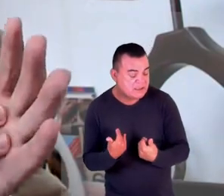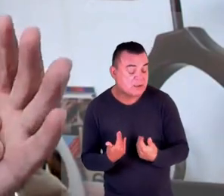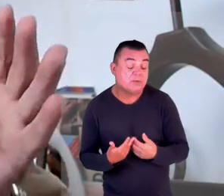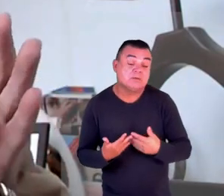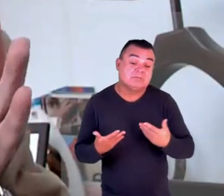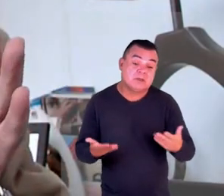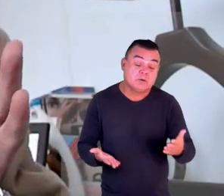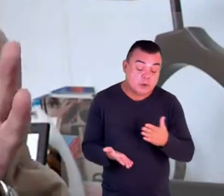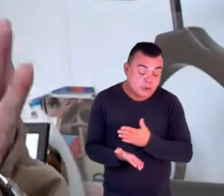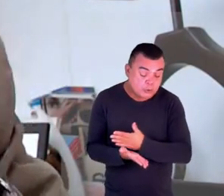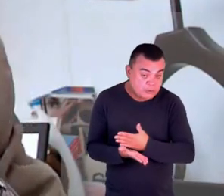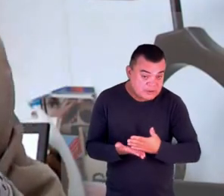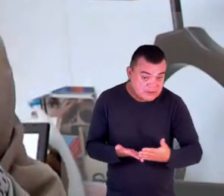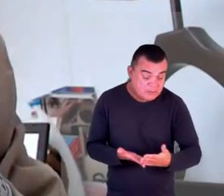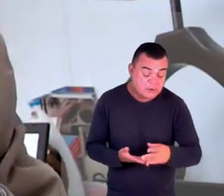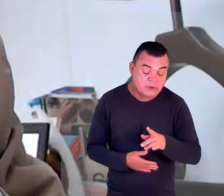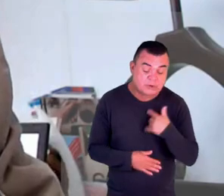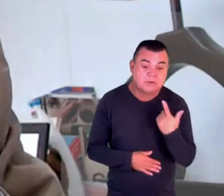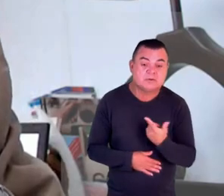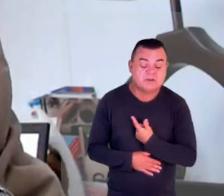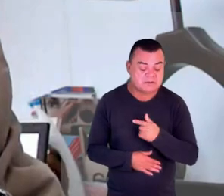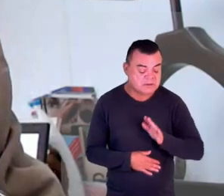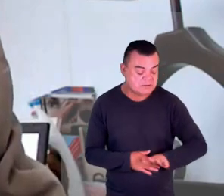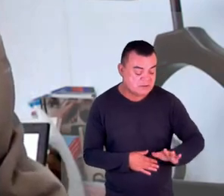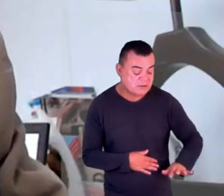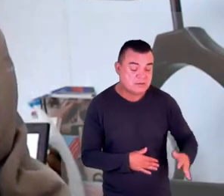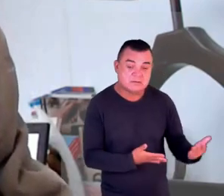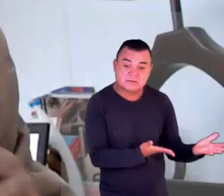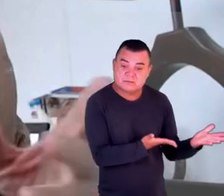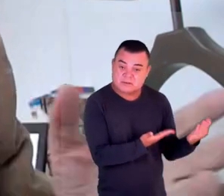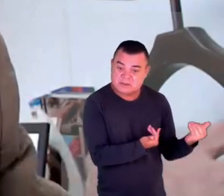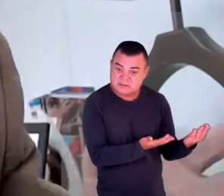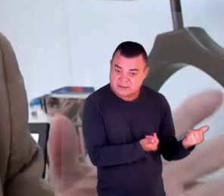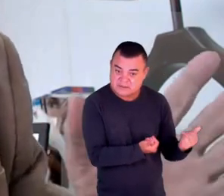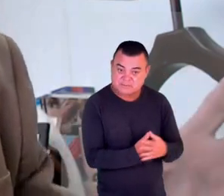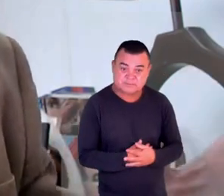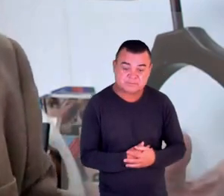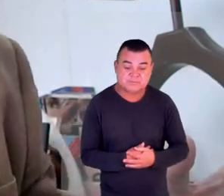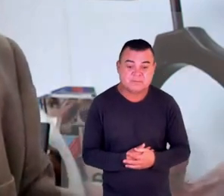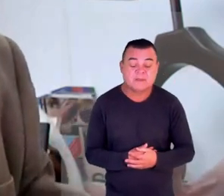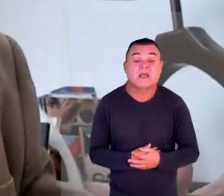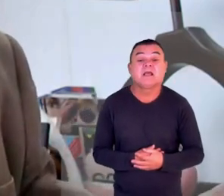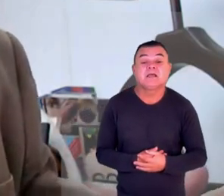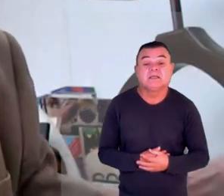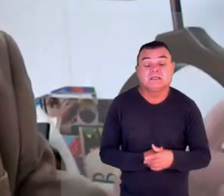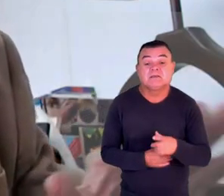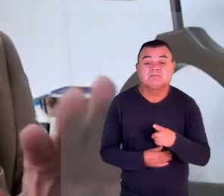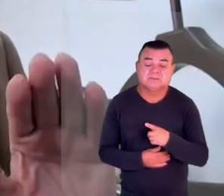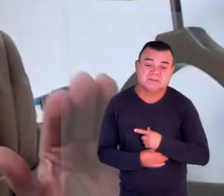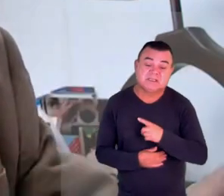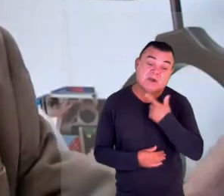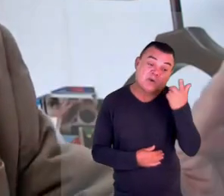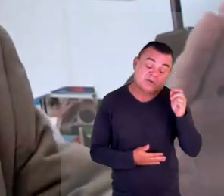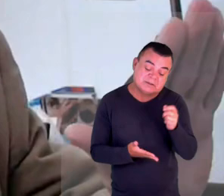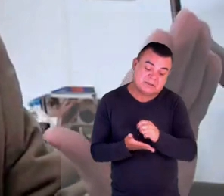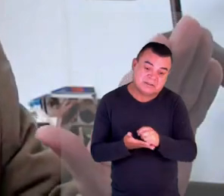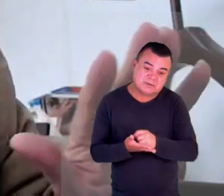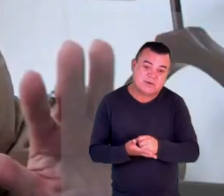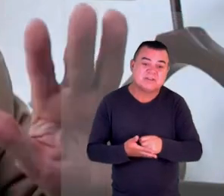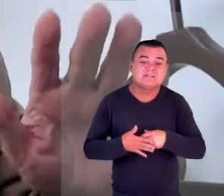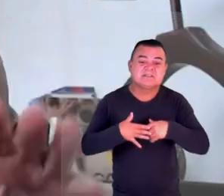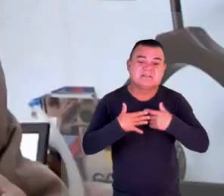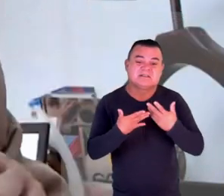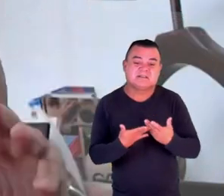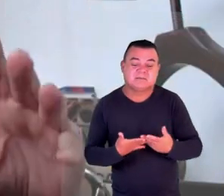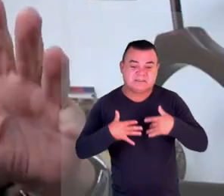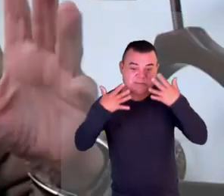a as nossas crianças e adolescentes enfim eu tinha outras anotações mas eu acho que deu para